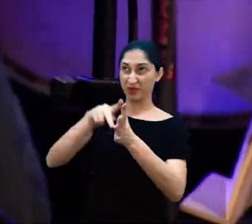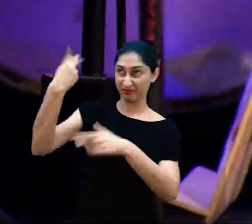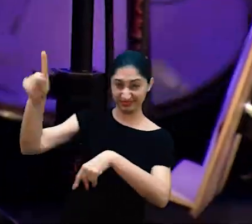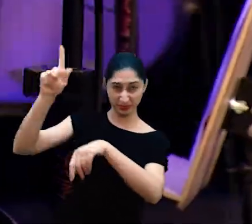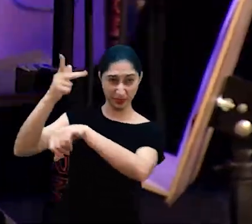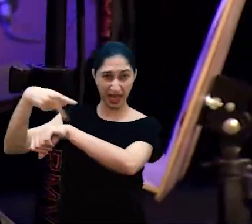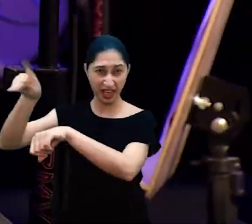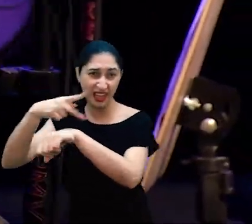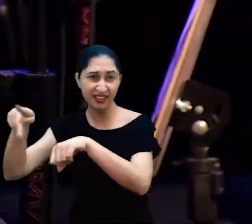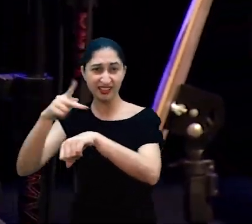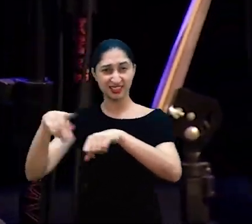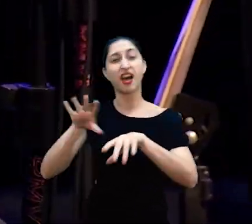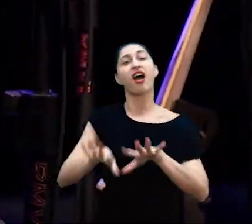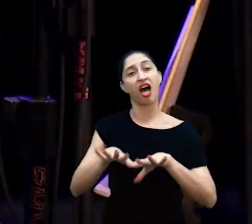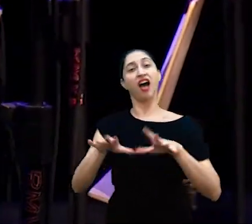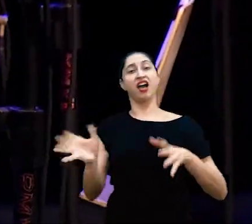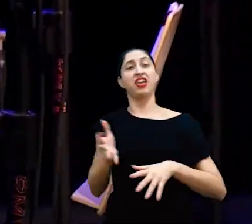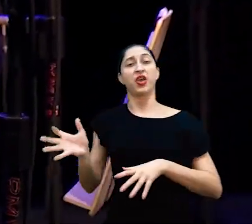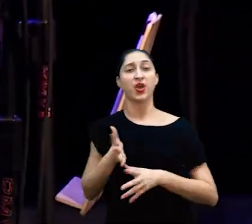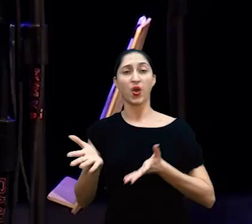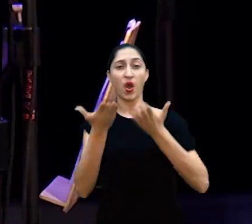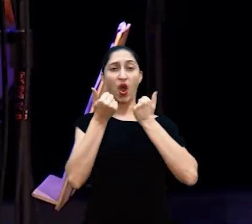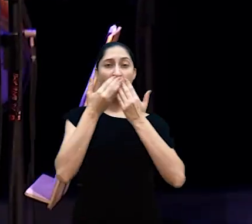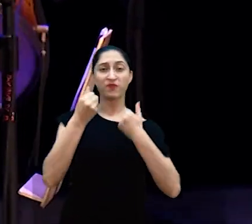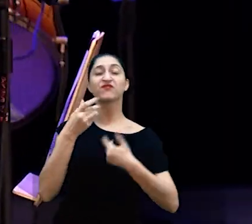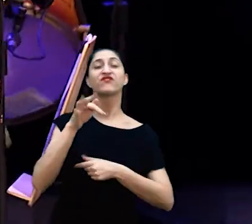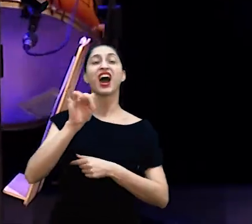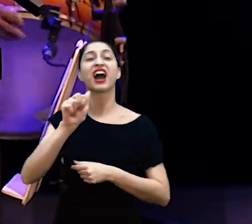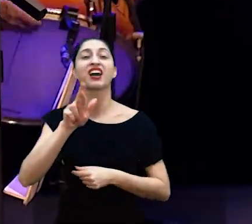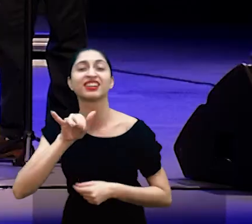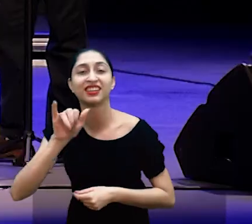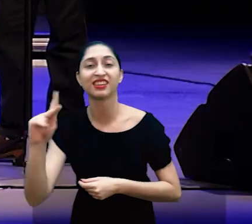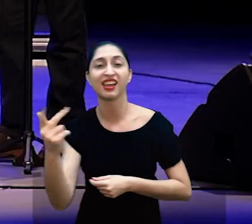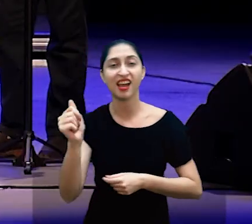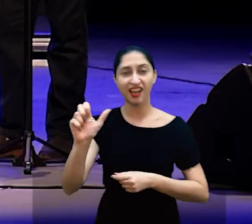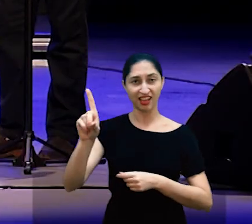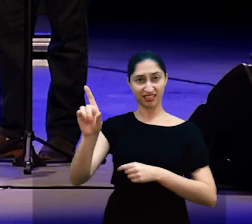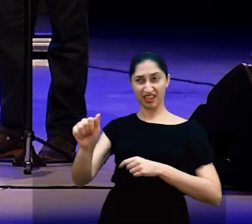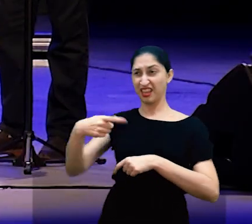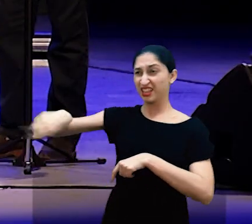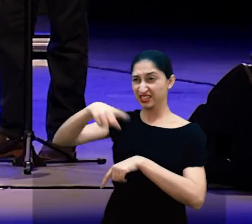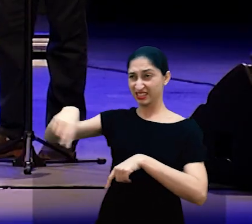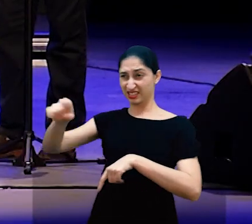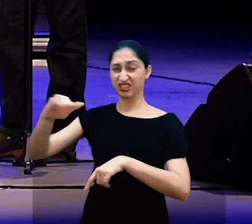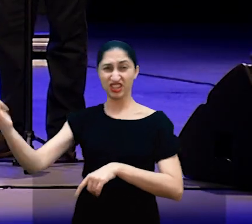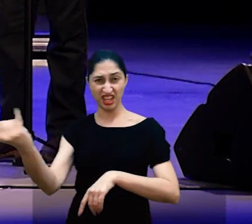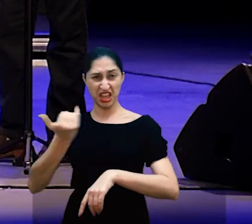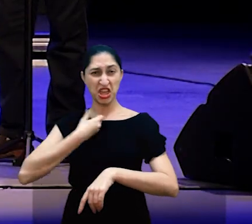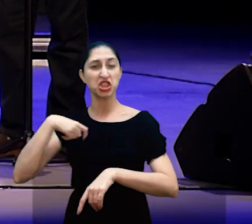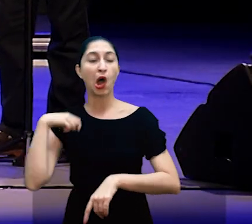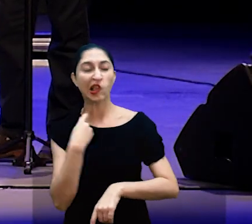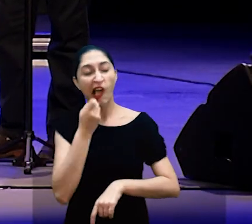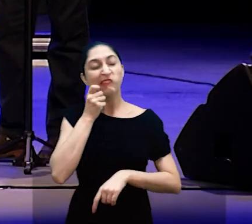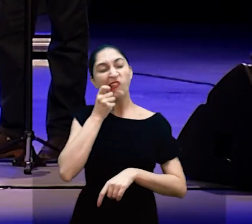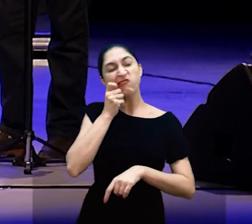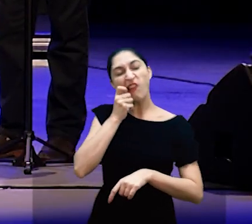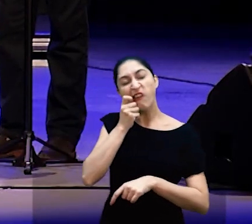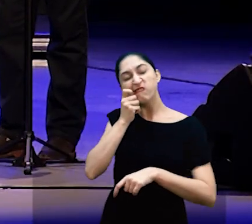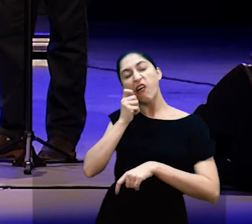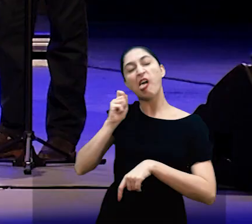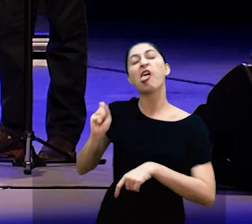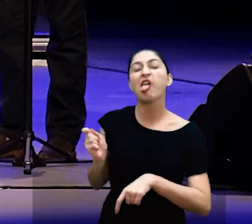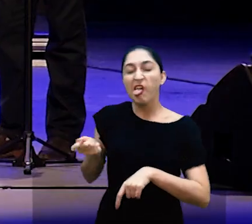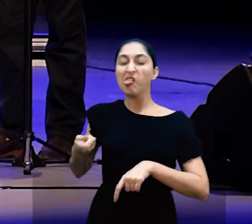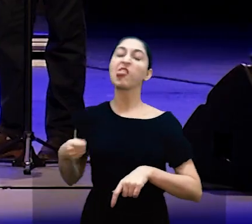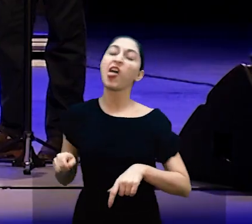banquete de bacana, era farinhada. Andam falando que nós é caipira, que nossa onda é montar a